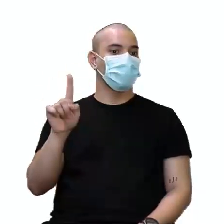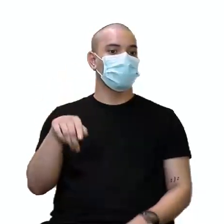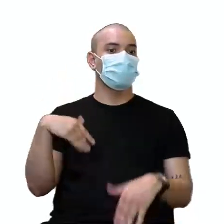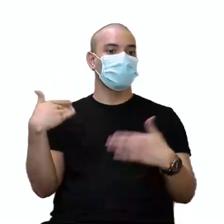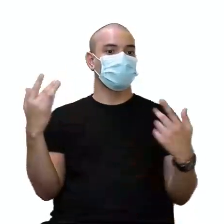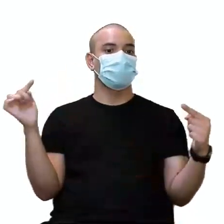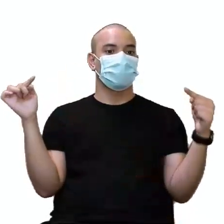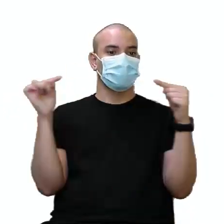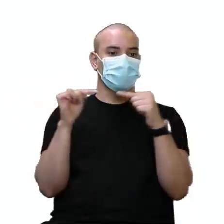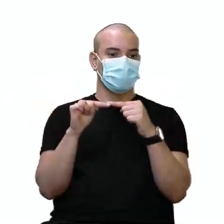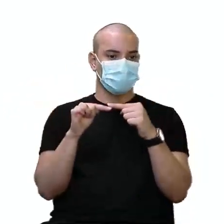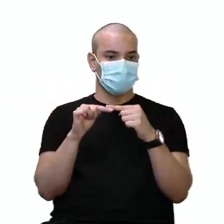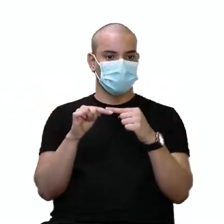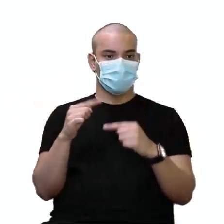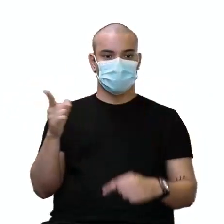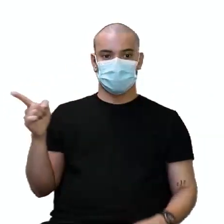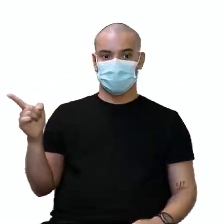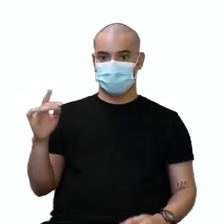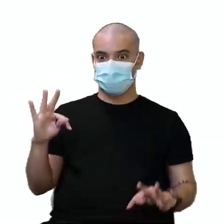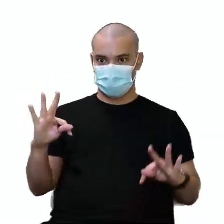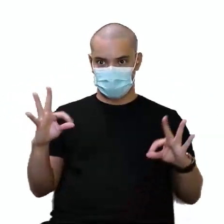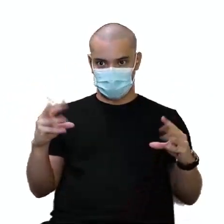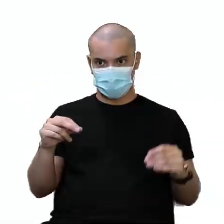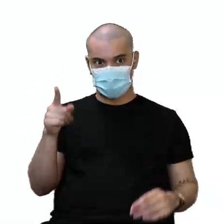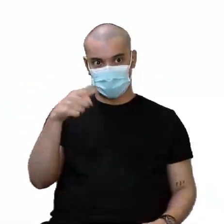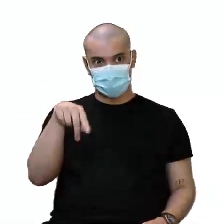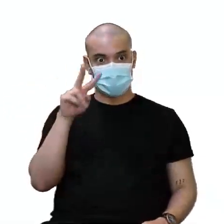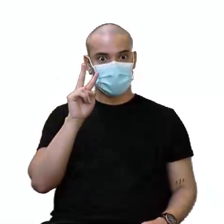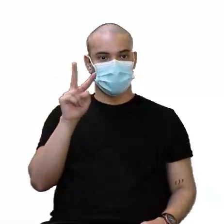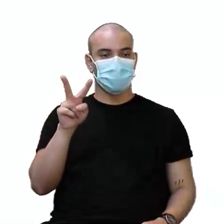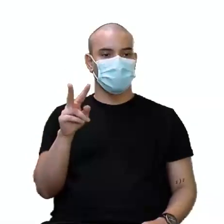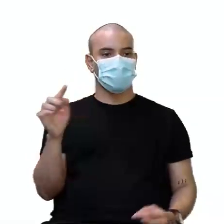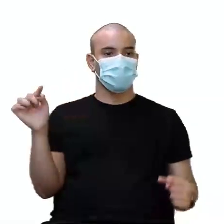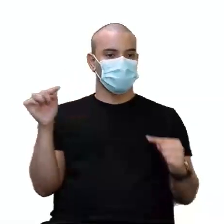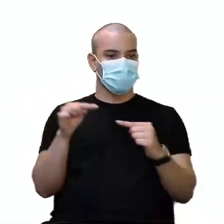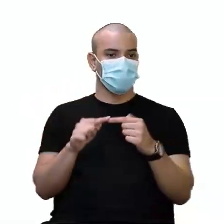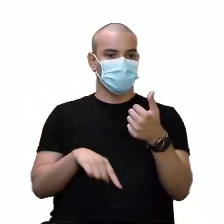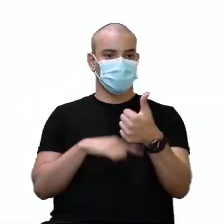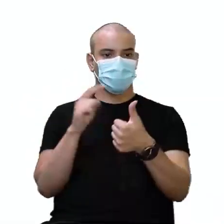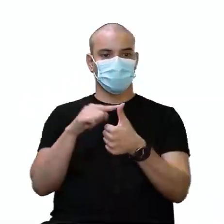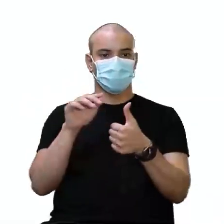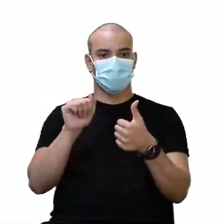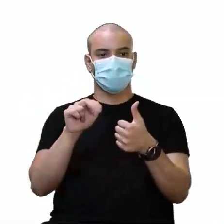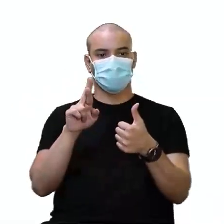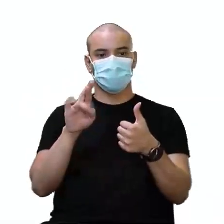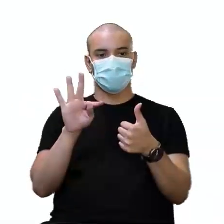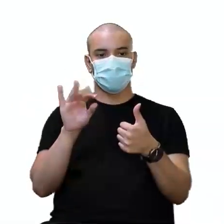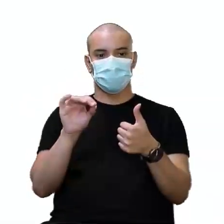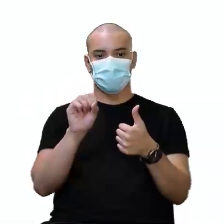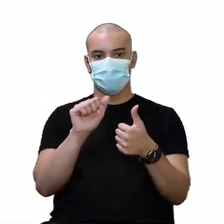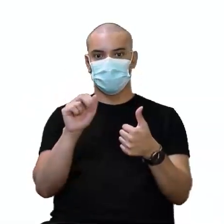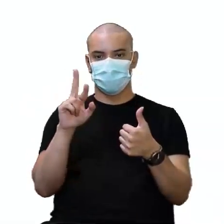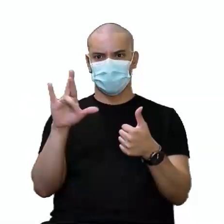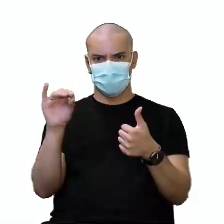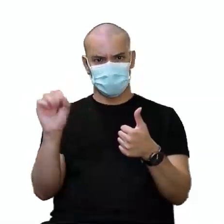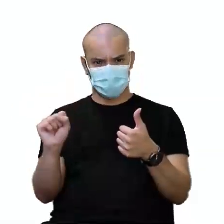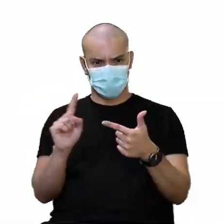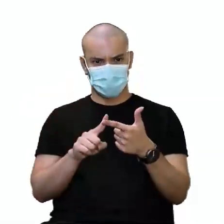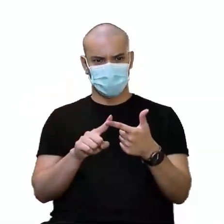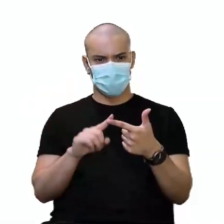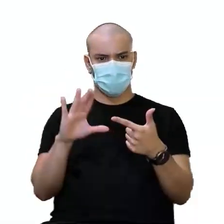alternativas, eu vou colocá-las todas aqui para você visualizar, tá bom? Então aqui a gente tem a